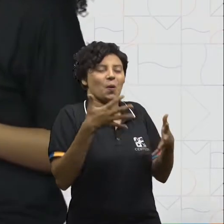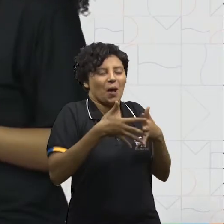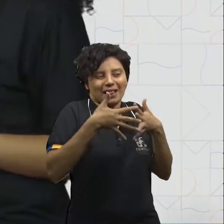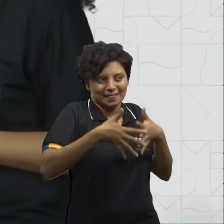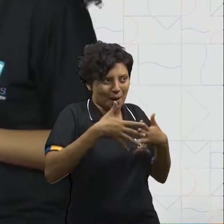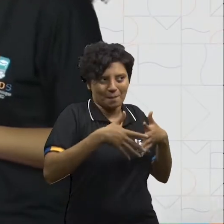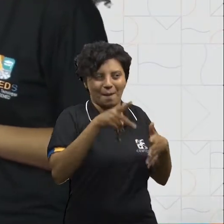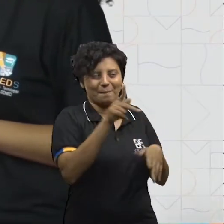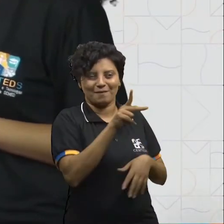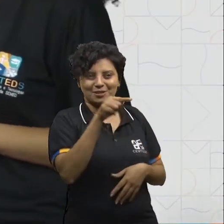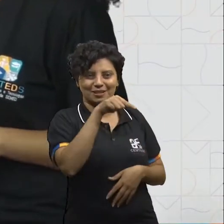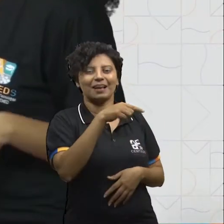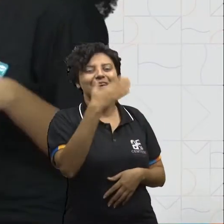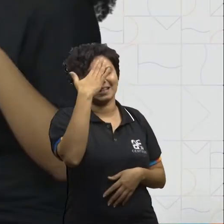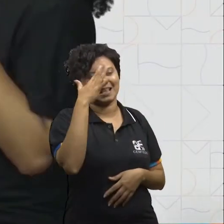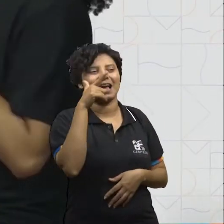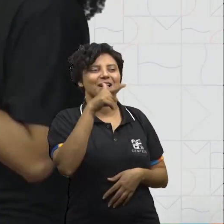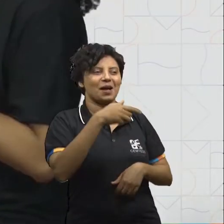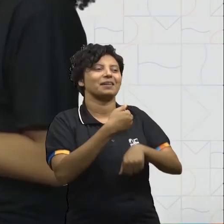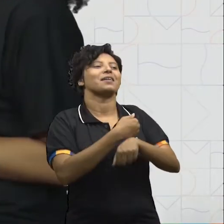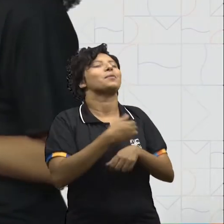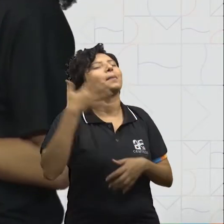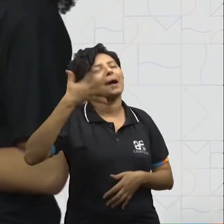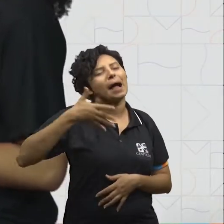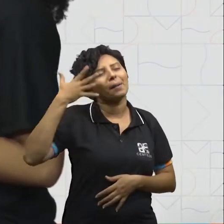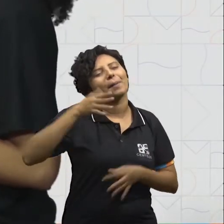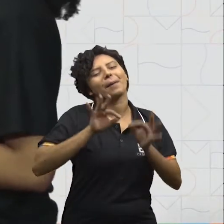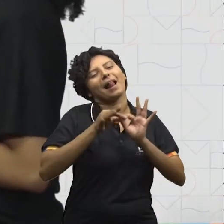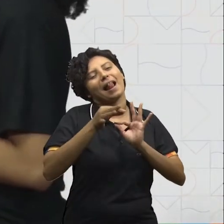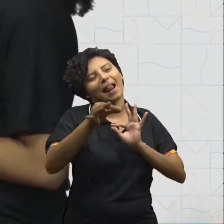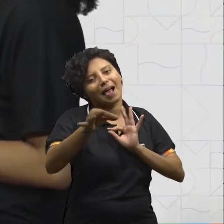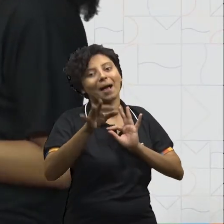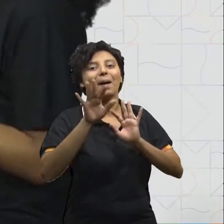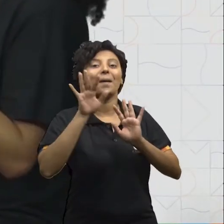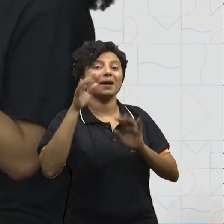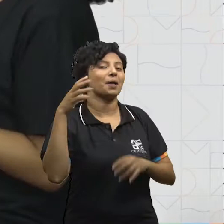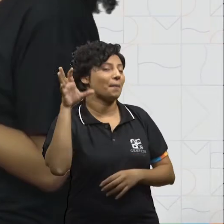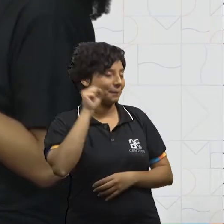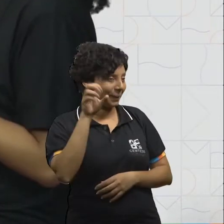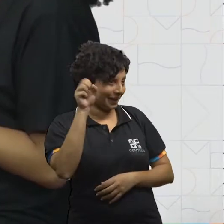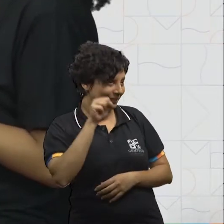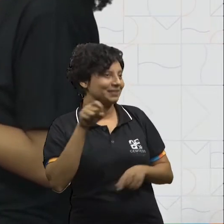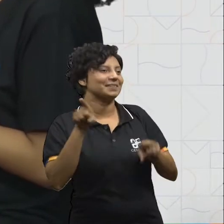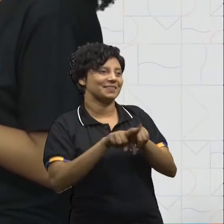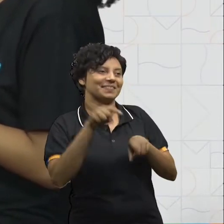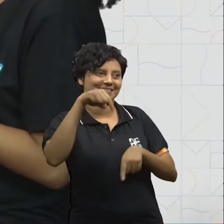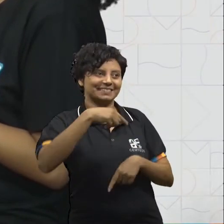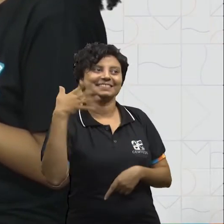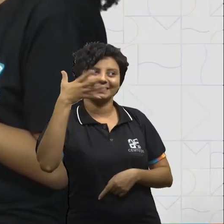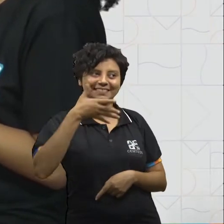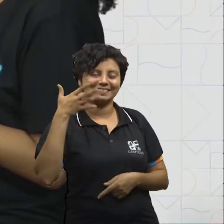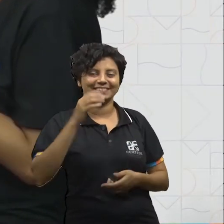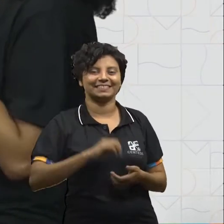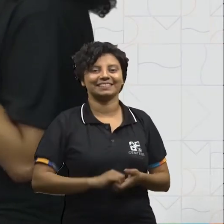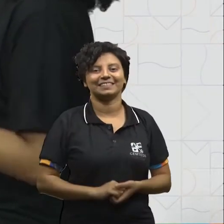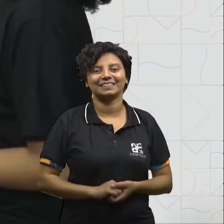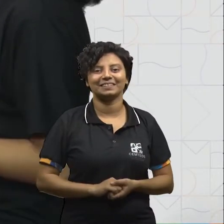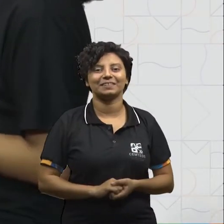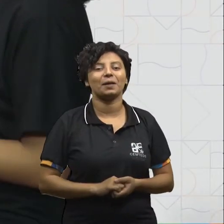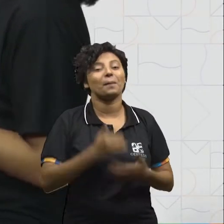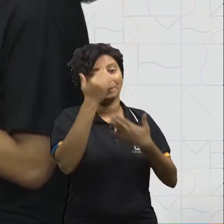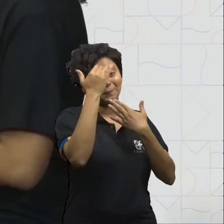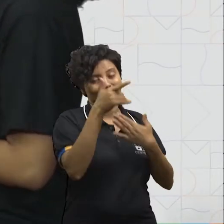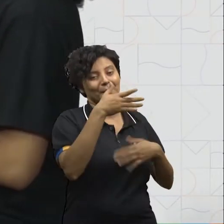quer atrapalhar a professora Mônica. Eu sei que a senhora passaria um bom tempo aqui falando sobre a sua infância e ouvindo a gente falar da nossa também, professora.